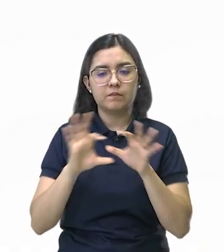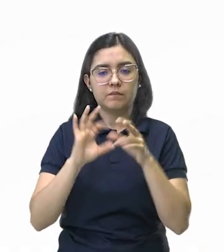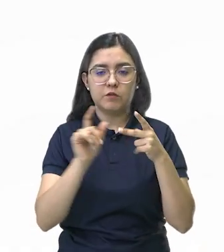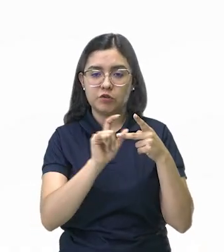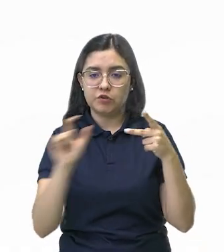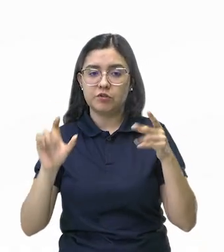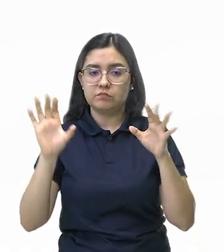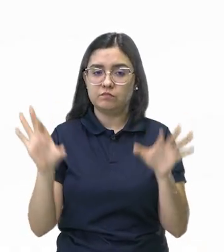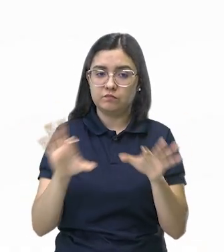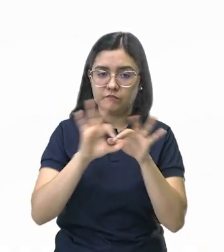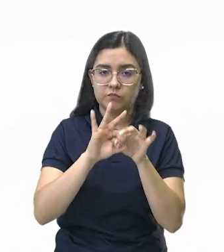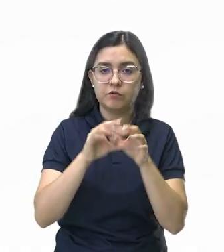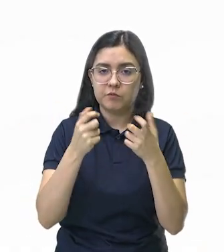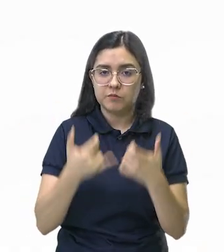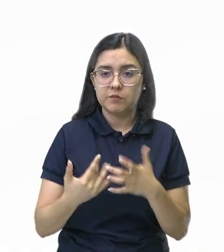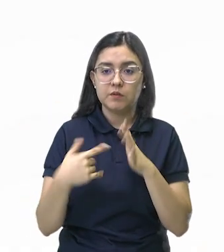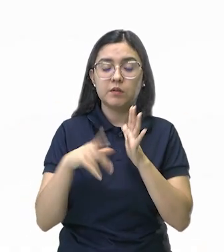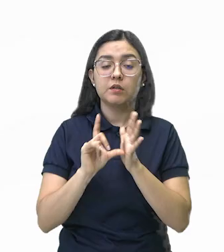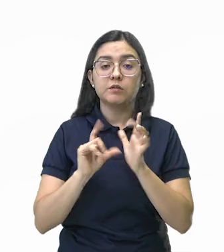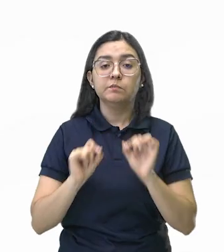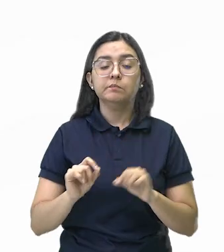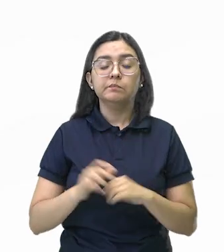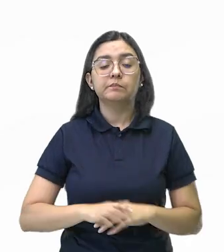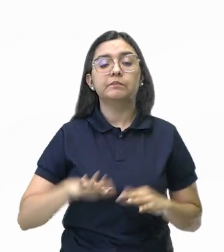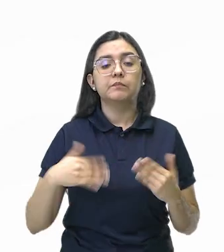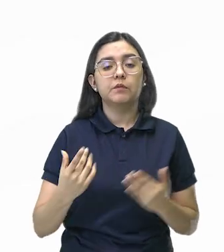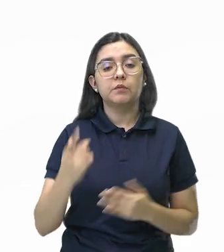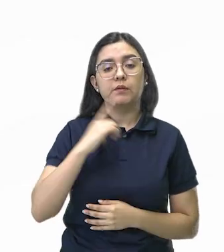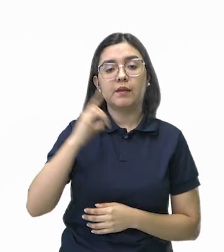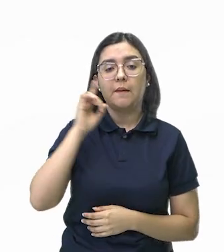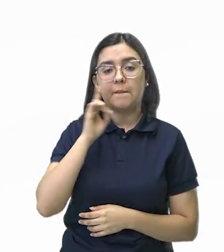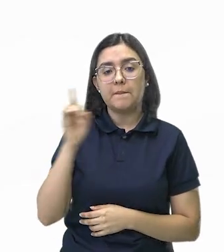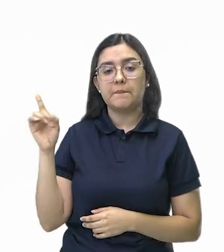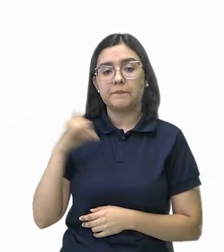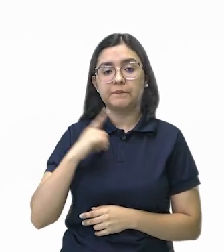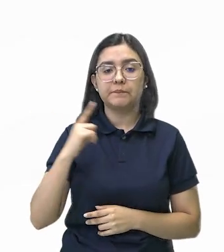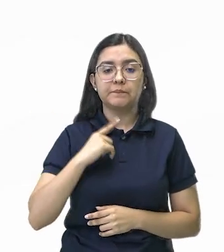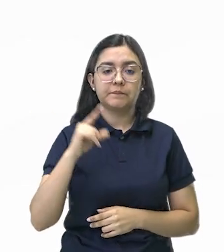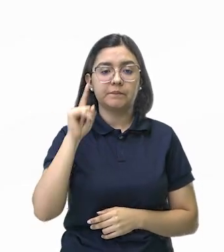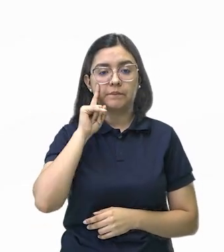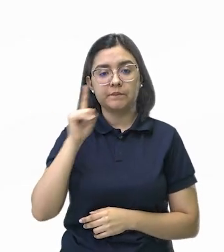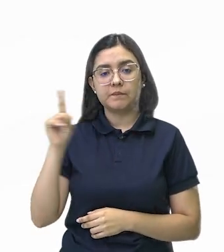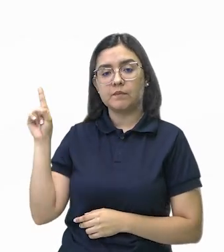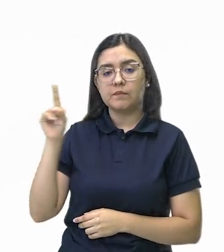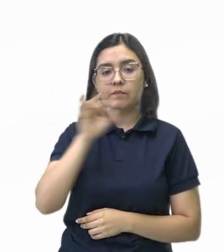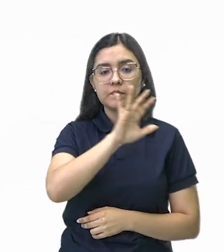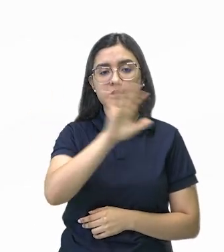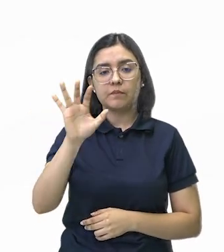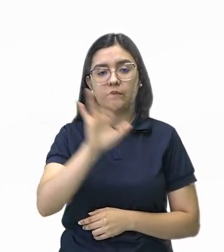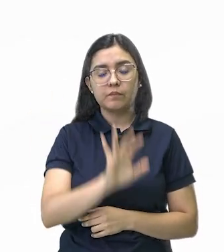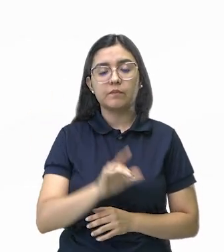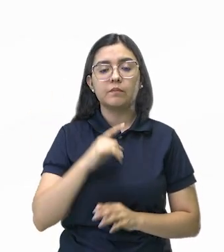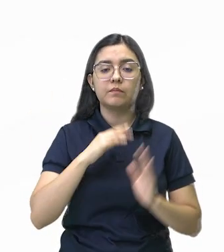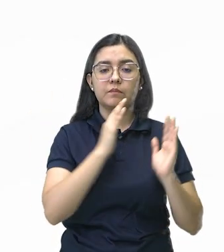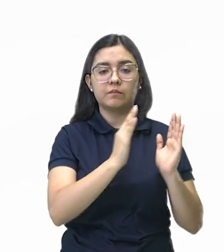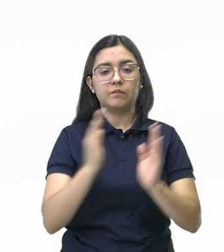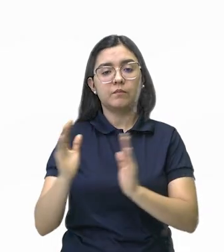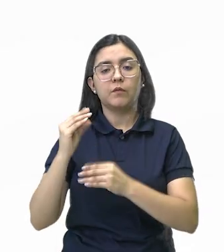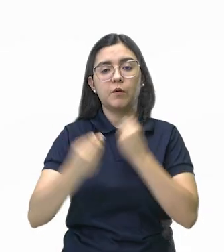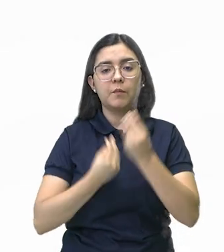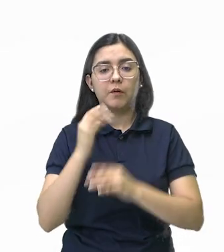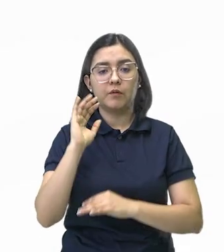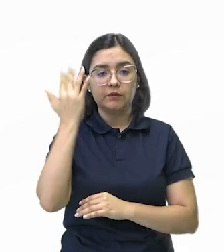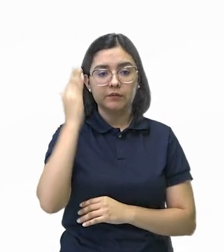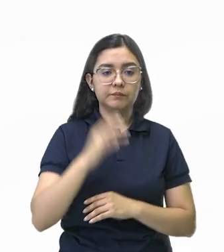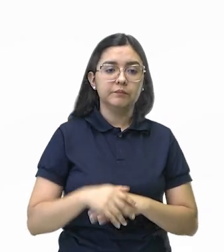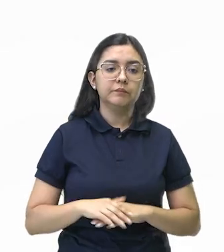espécies diferentes, como já foi mencionado. Então, nós temos aí, olha só, nesse esquema, mostra para a gente, né, o passo a passo de como